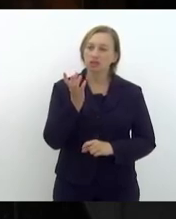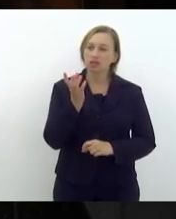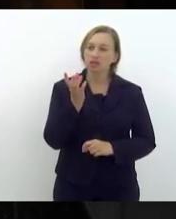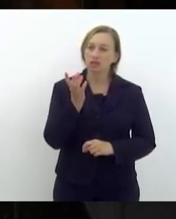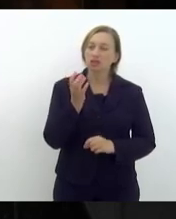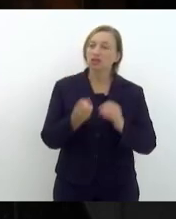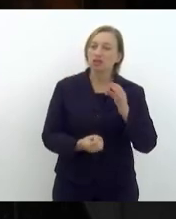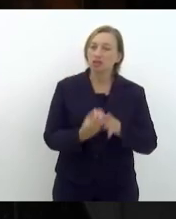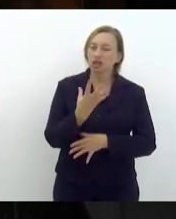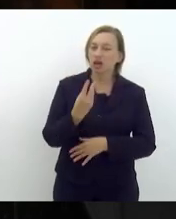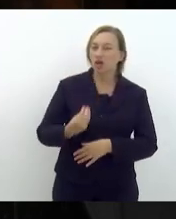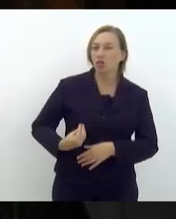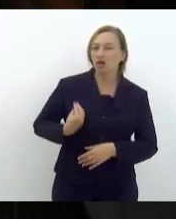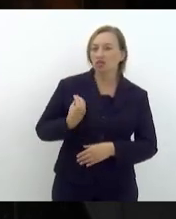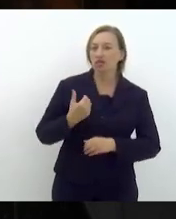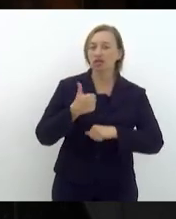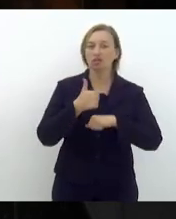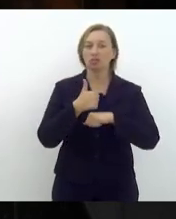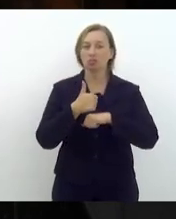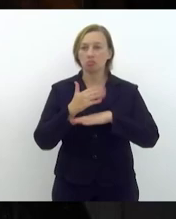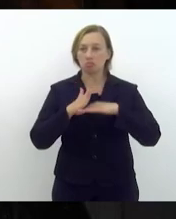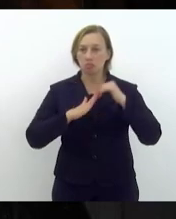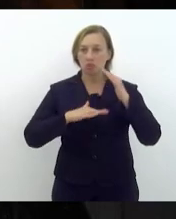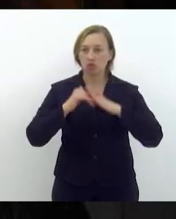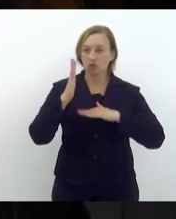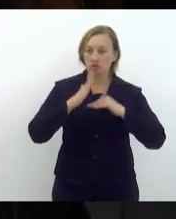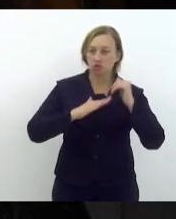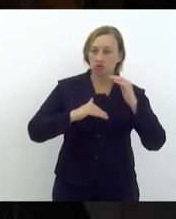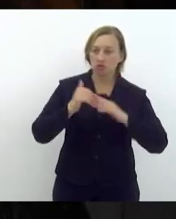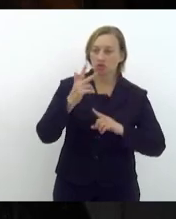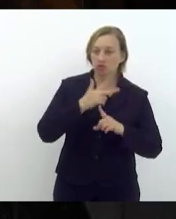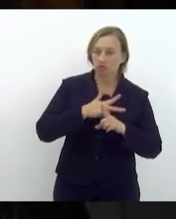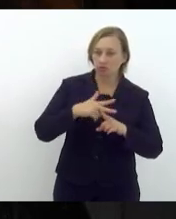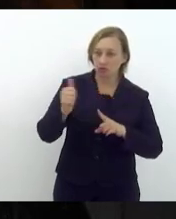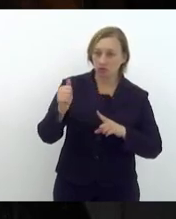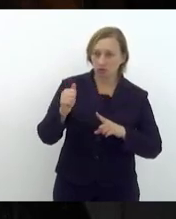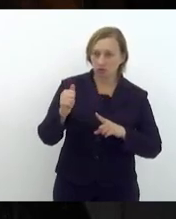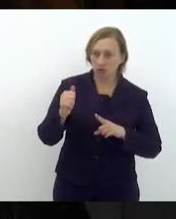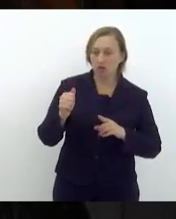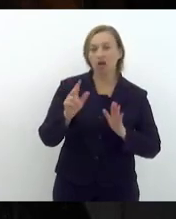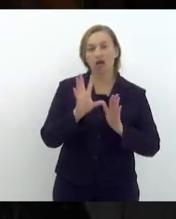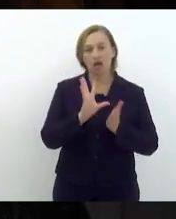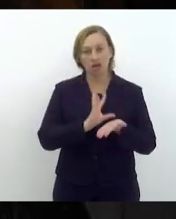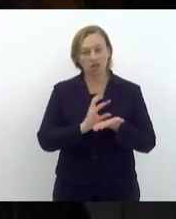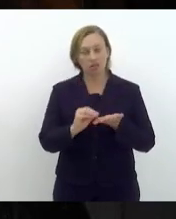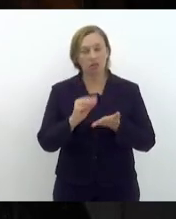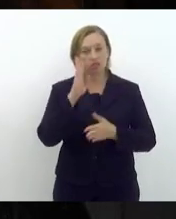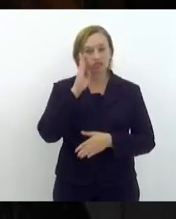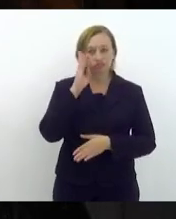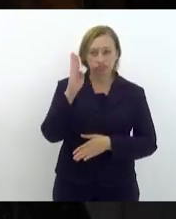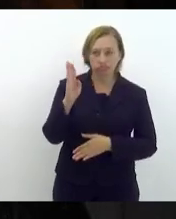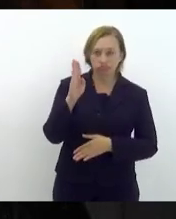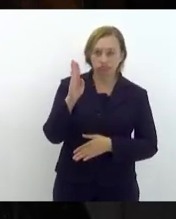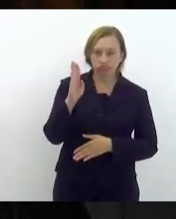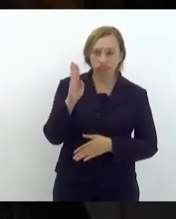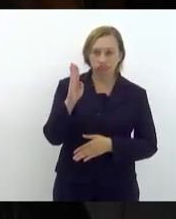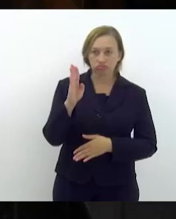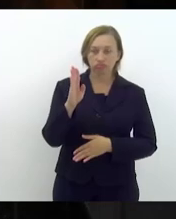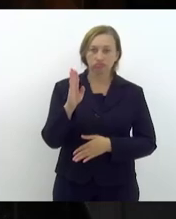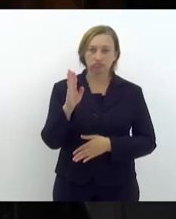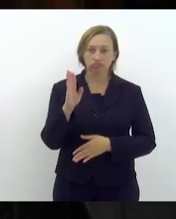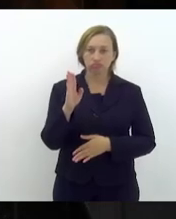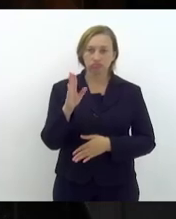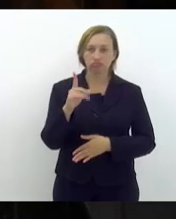construir uma vida profissional Vitoriosa essa pauta ela é fundamental determinante